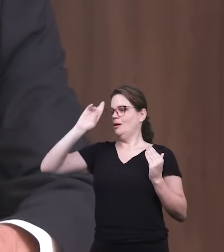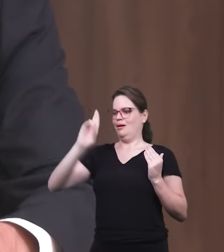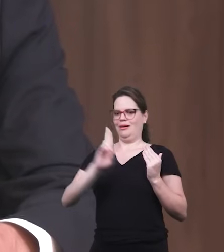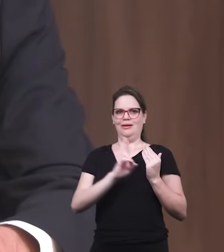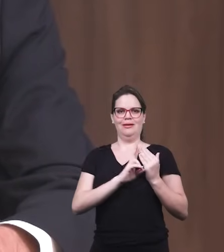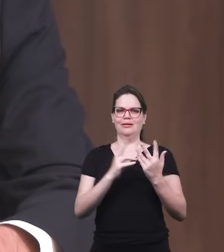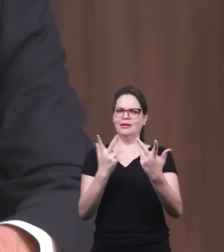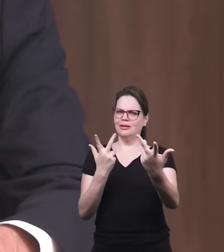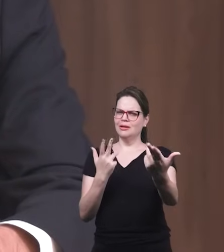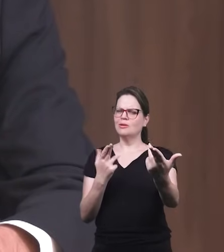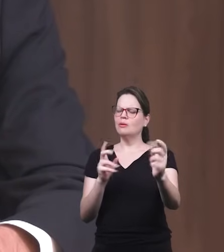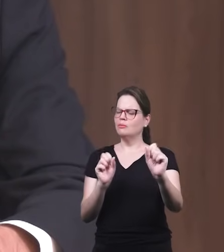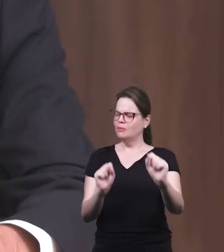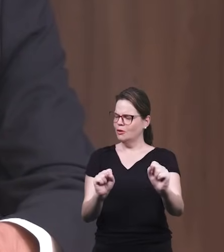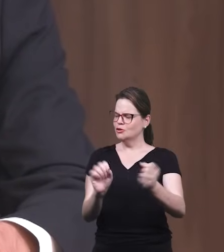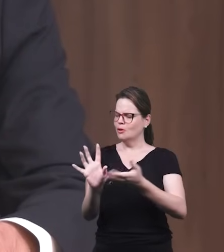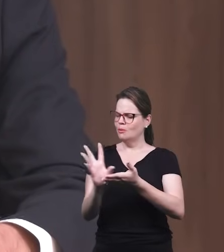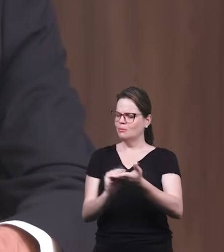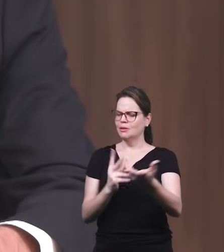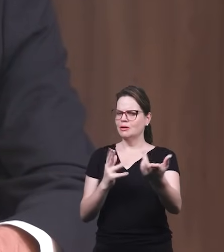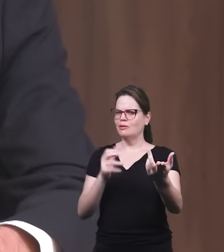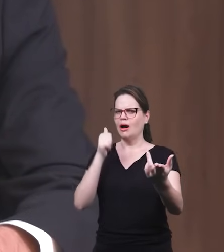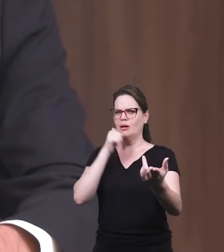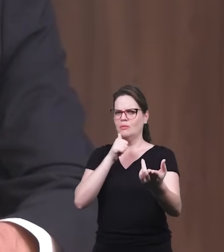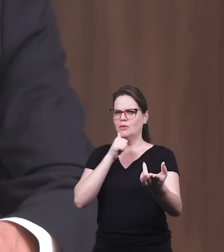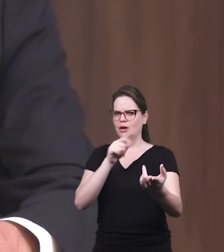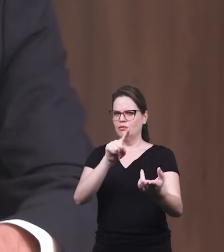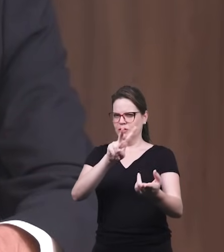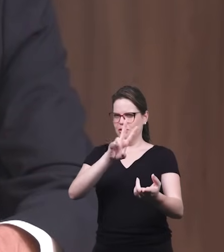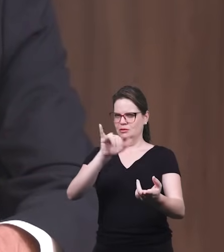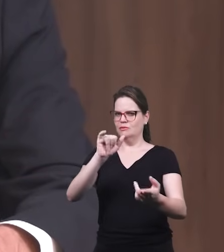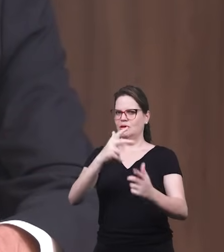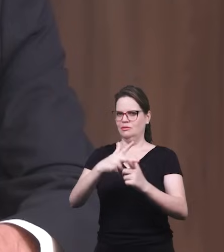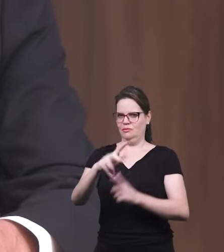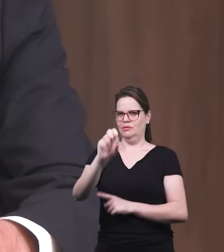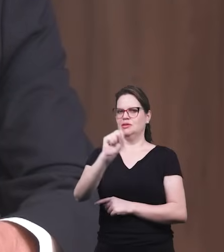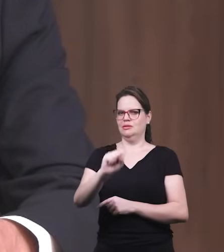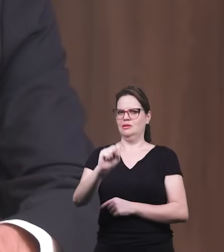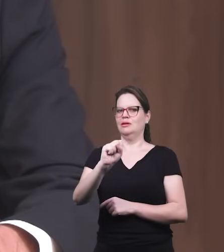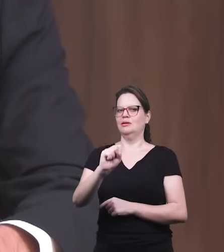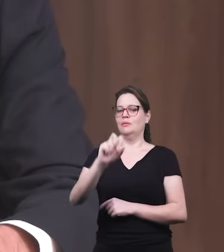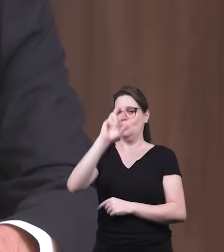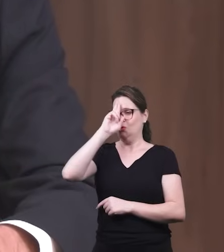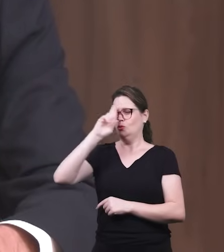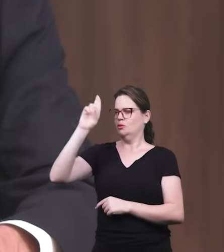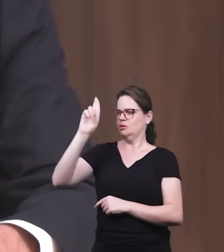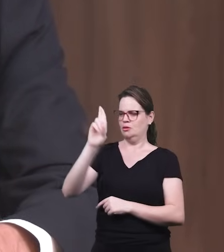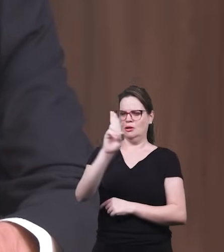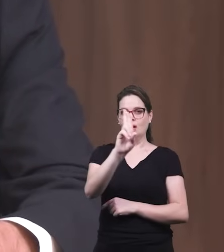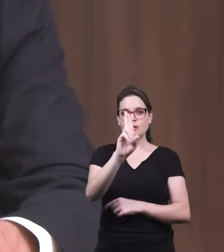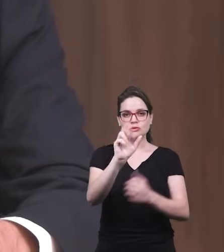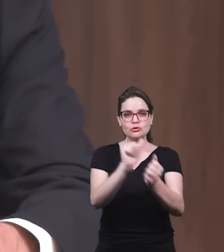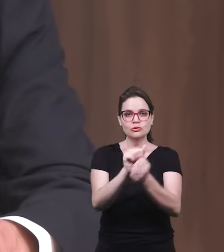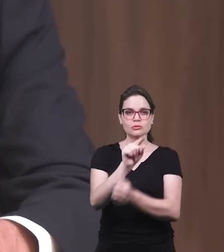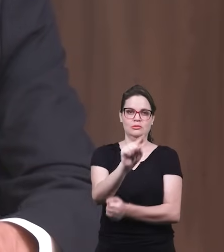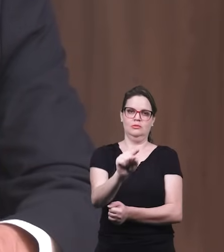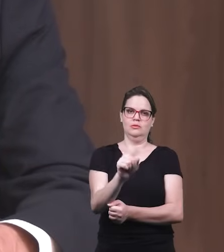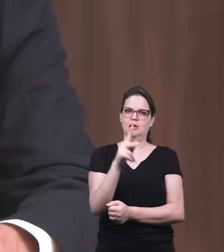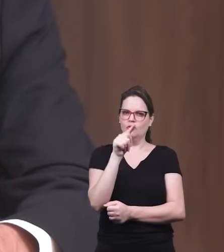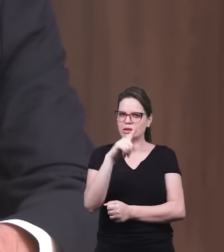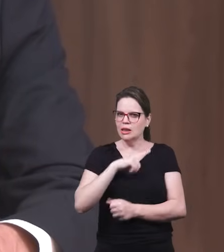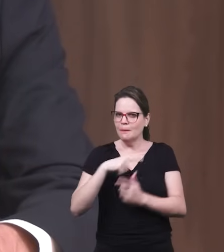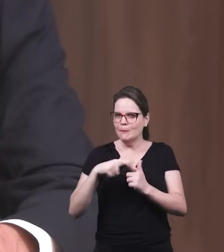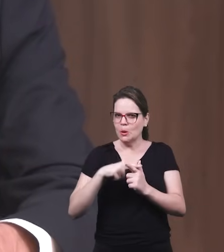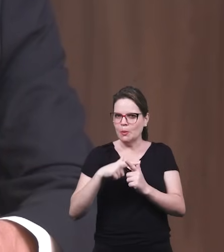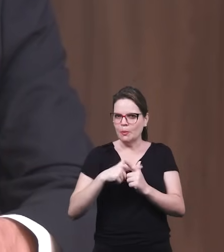Jesus é o Deus que se fez homem. Faça como aquela mulher, se esse é o seu caso. Porque ele vai descer. Ele vai entrar na sua